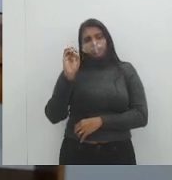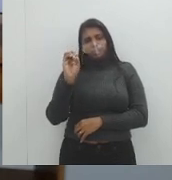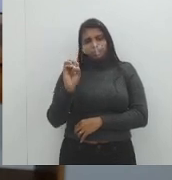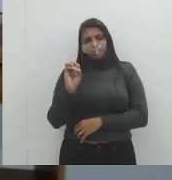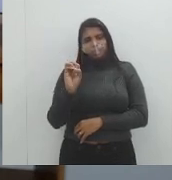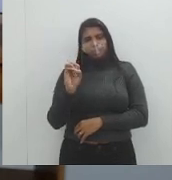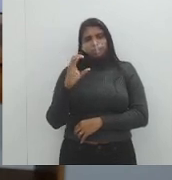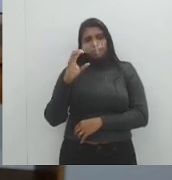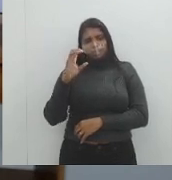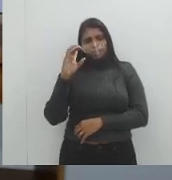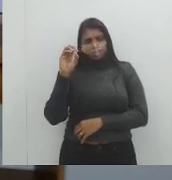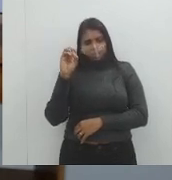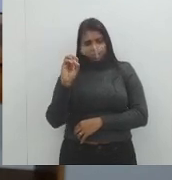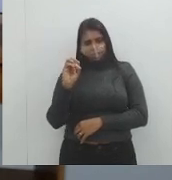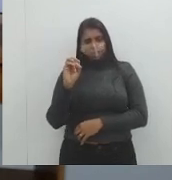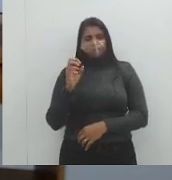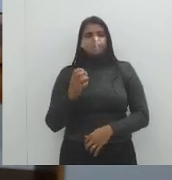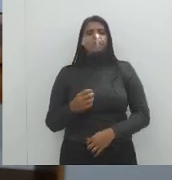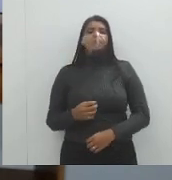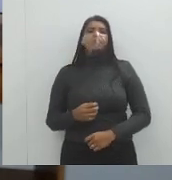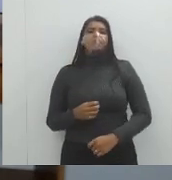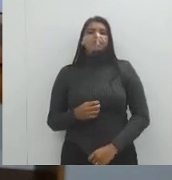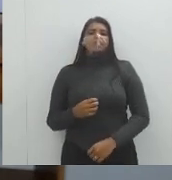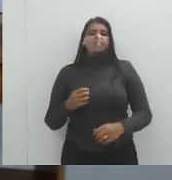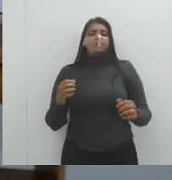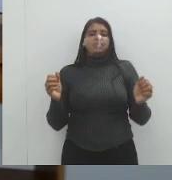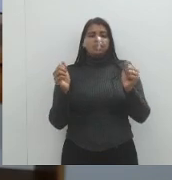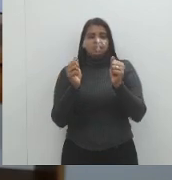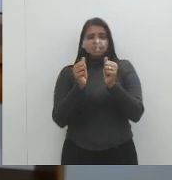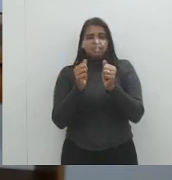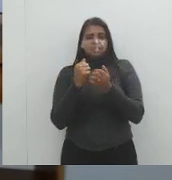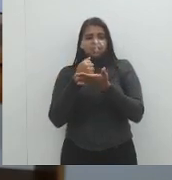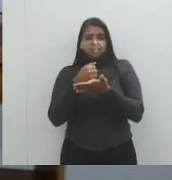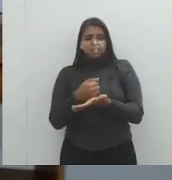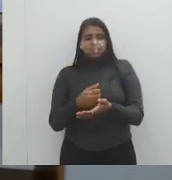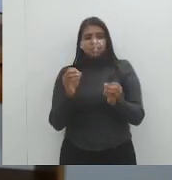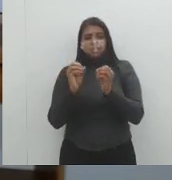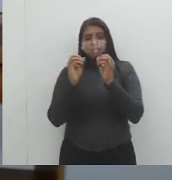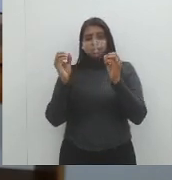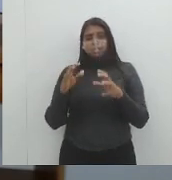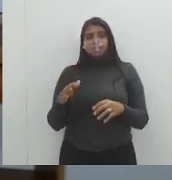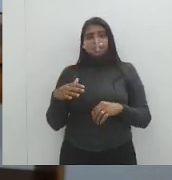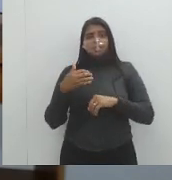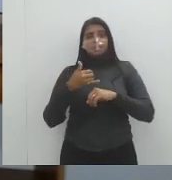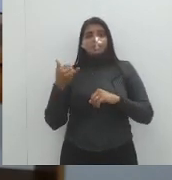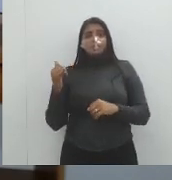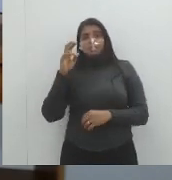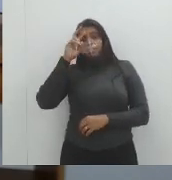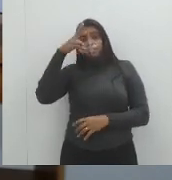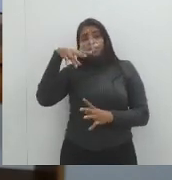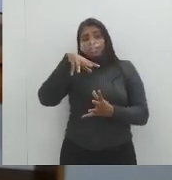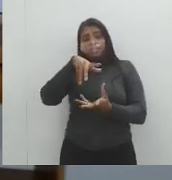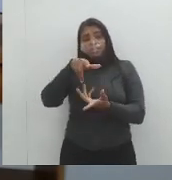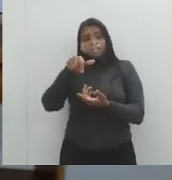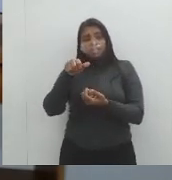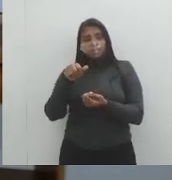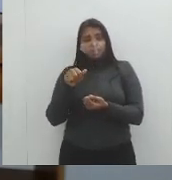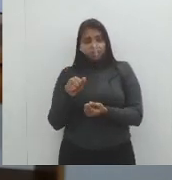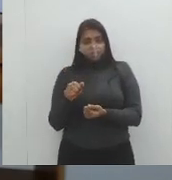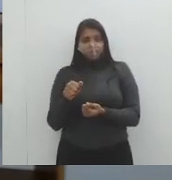símbolo CO. O cobalto ajuda a criar um dos ímãs mais fortes do mundo. Então, ele tem uma